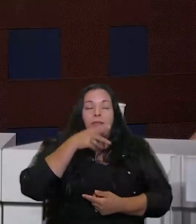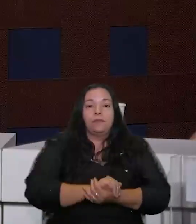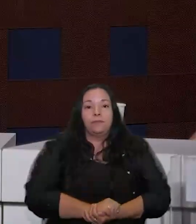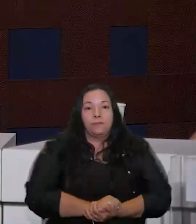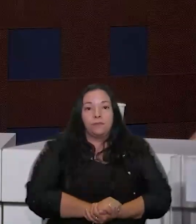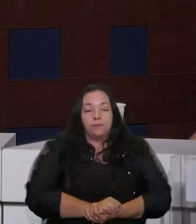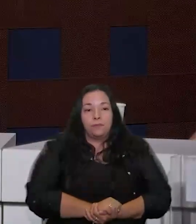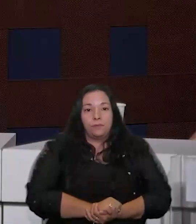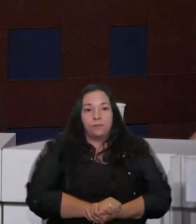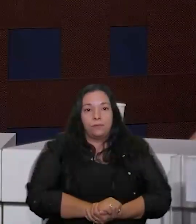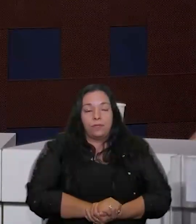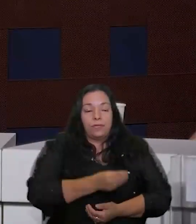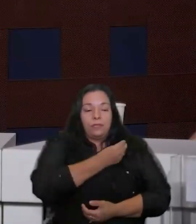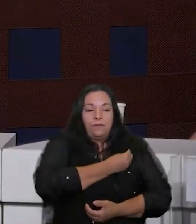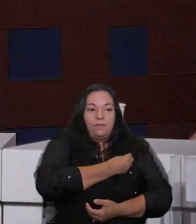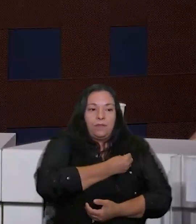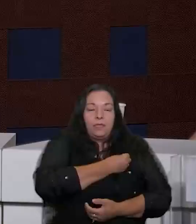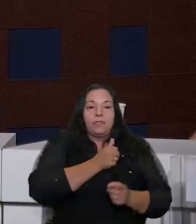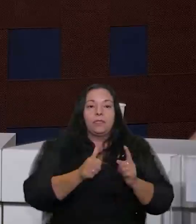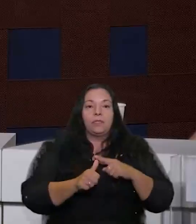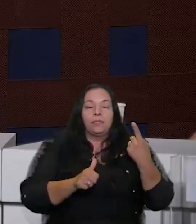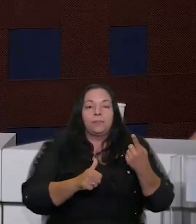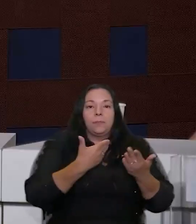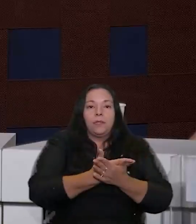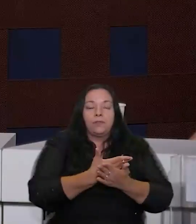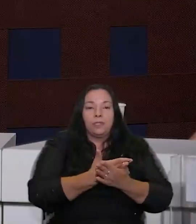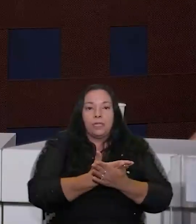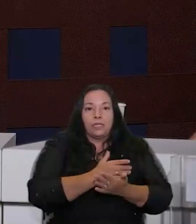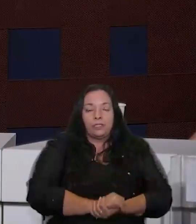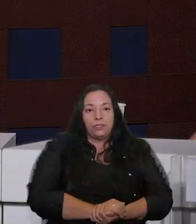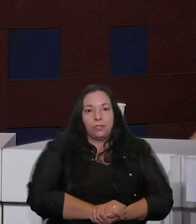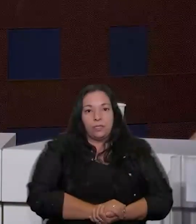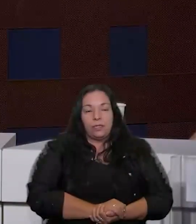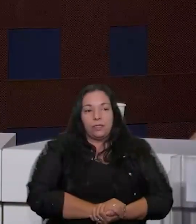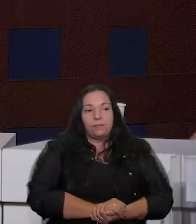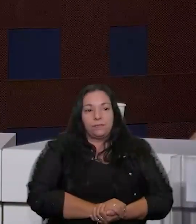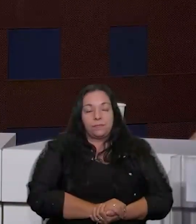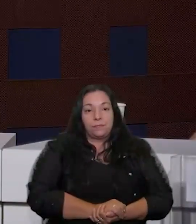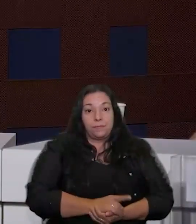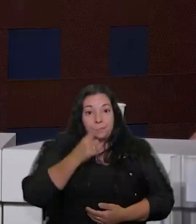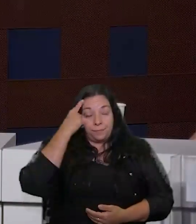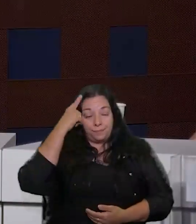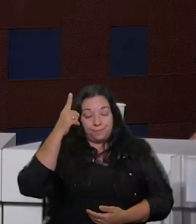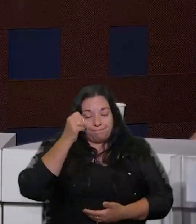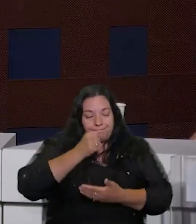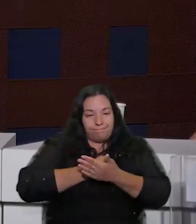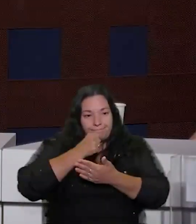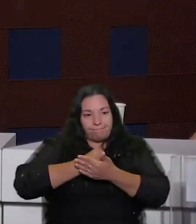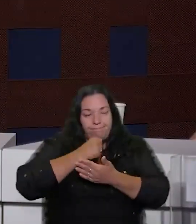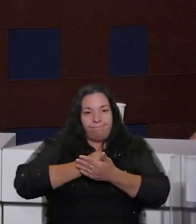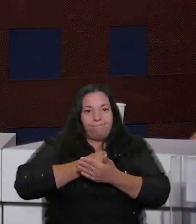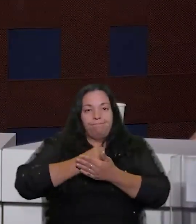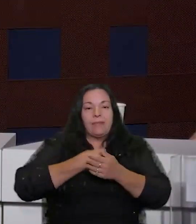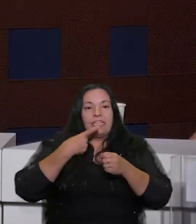desse cadinho ali, dessa vida desses primeiros estudantes, né? Então, eu tive essa percepção de pensar essa construção da